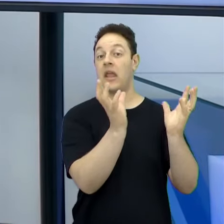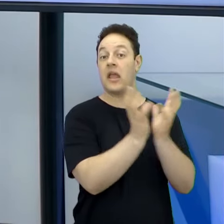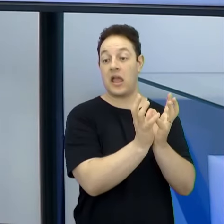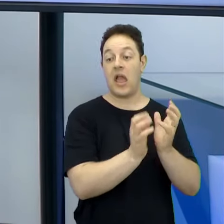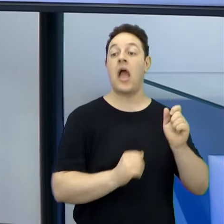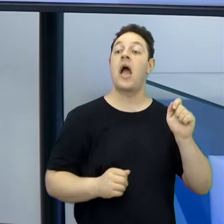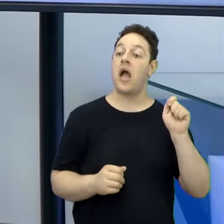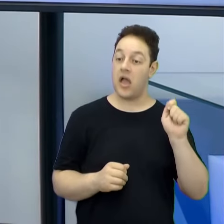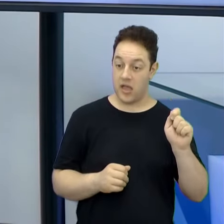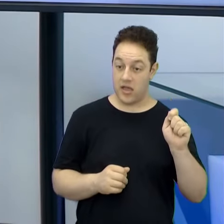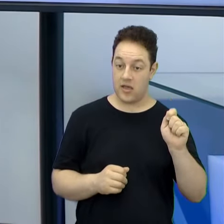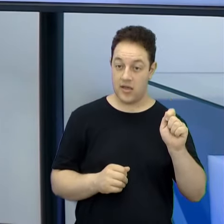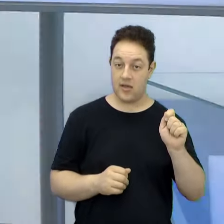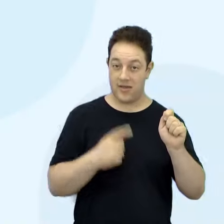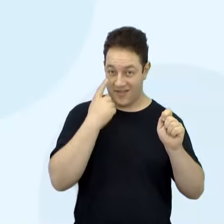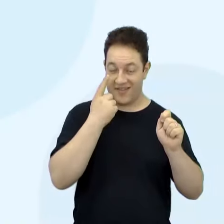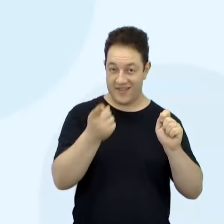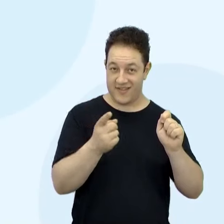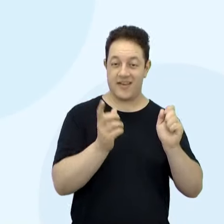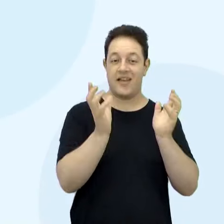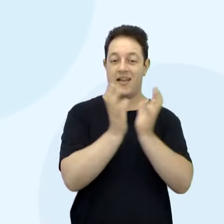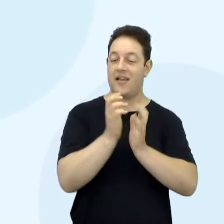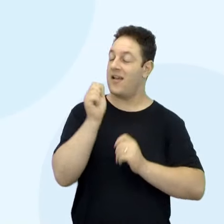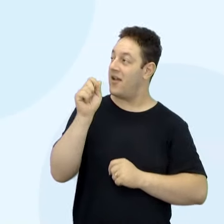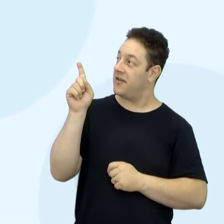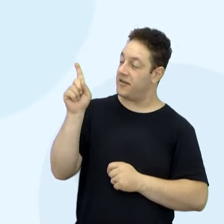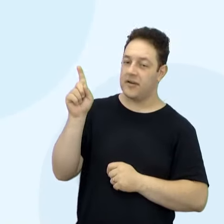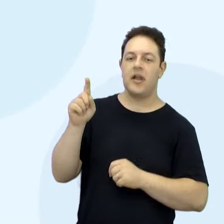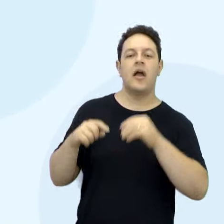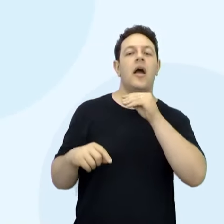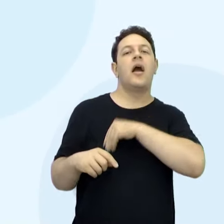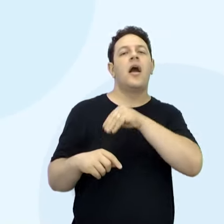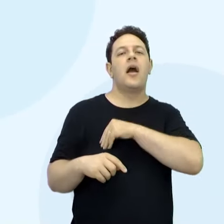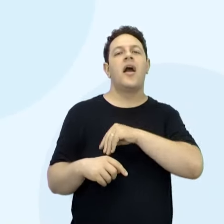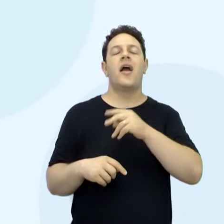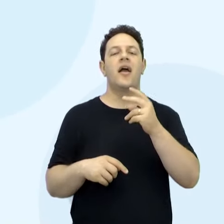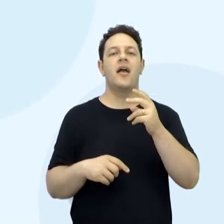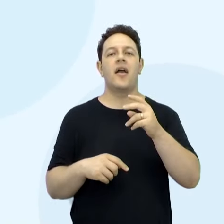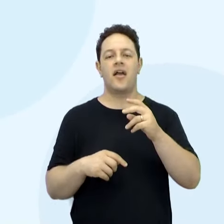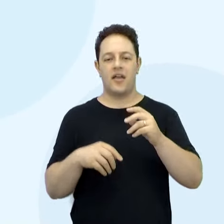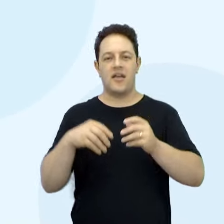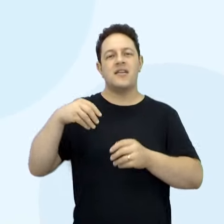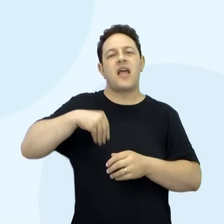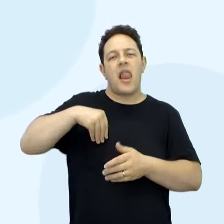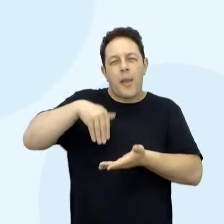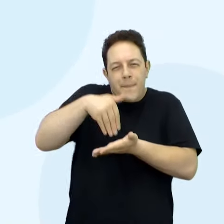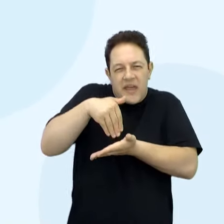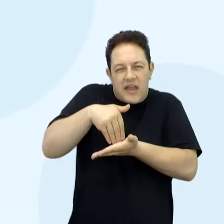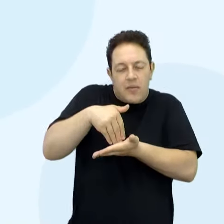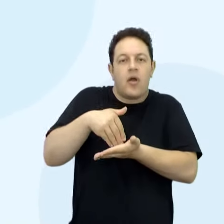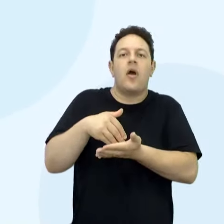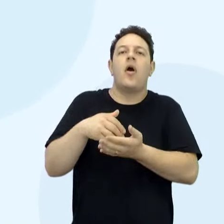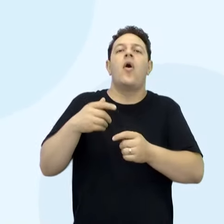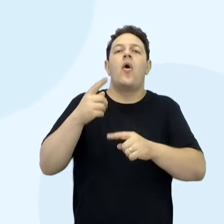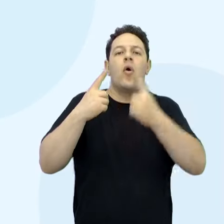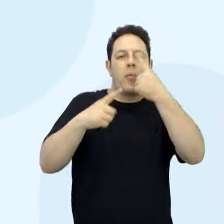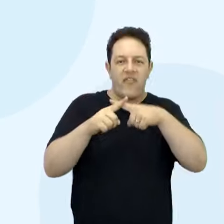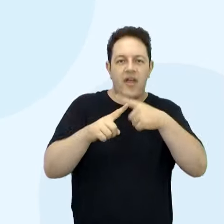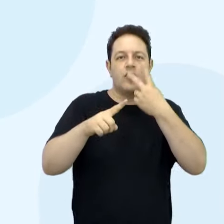classe A, que é a classe aí que recebe mais de 20 salários mínimos, que ganha uma